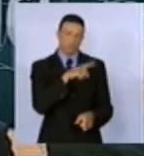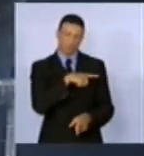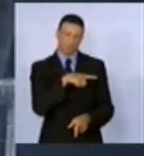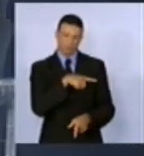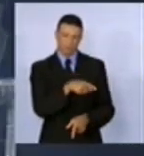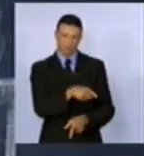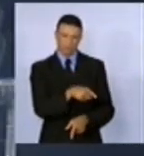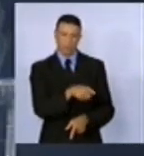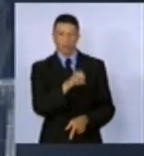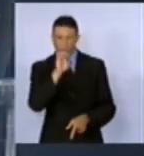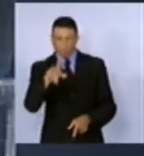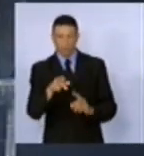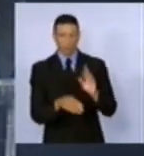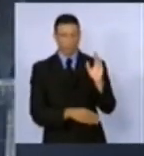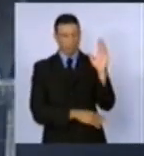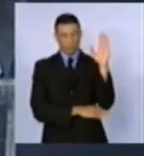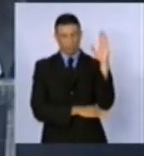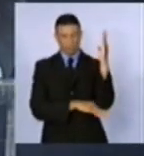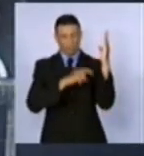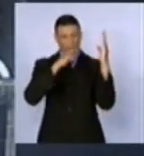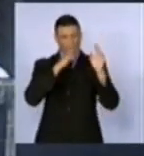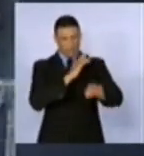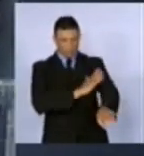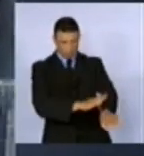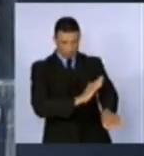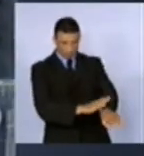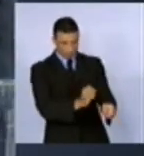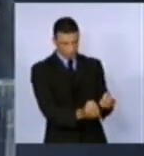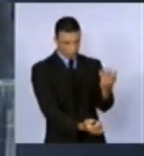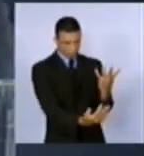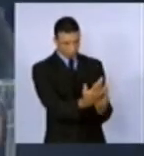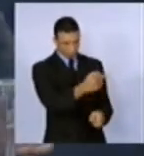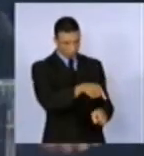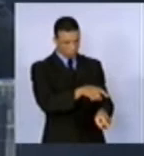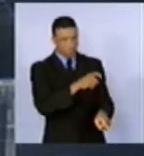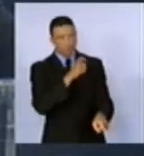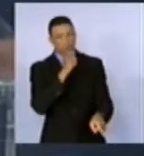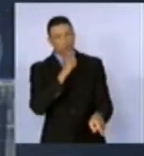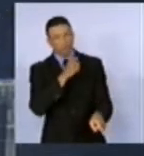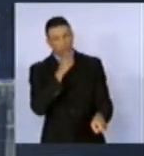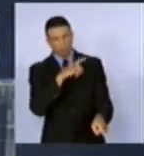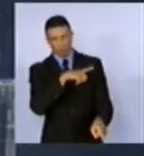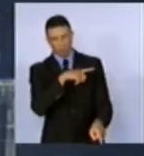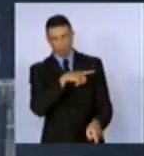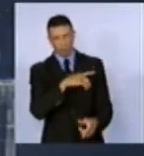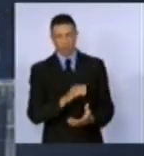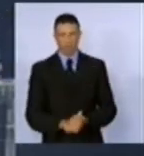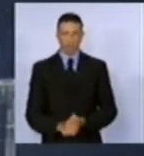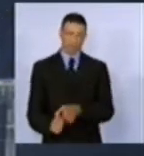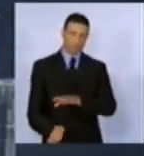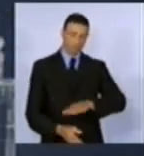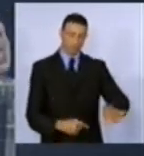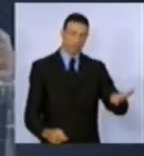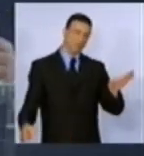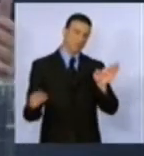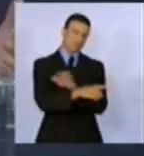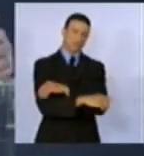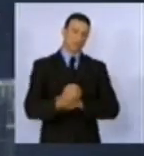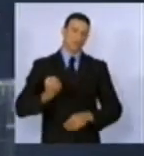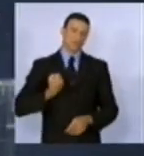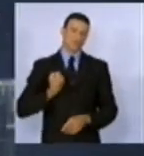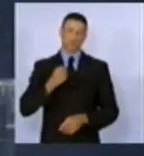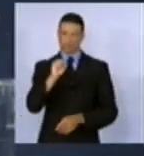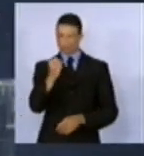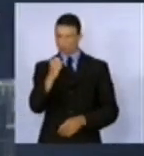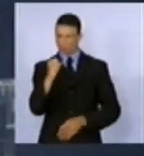é resfriar e por último com o tempo esgotado a pergunta oito qual seria